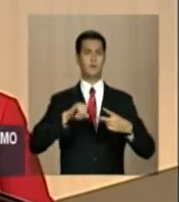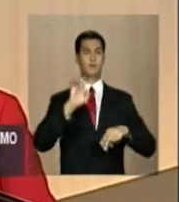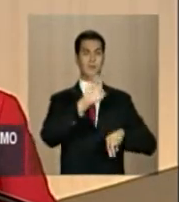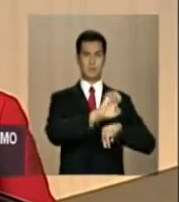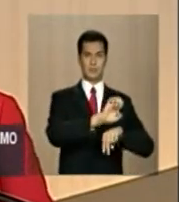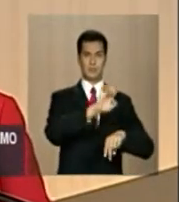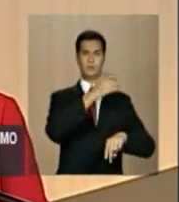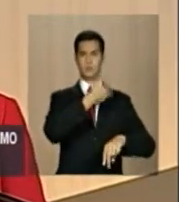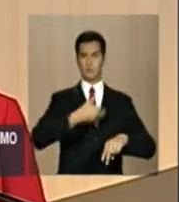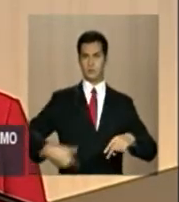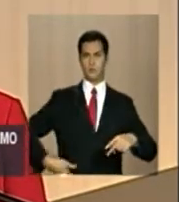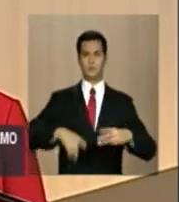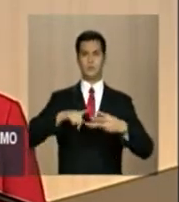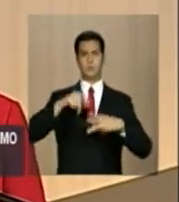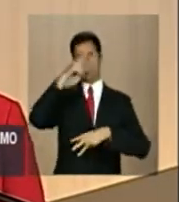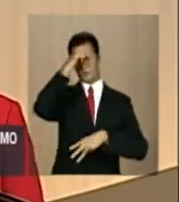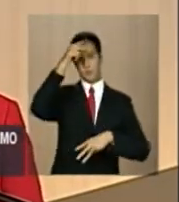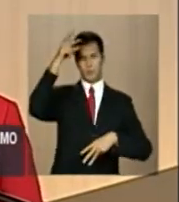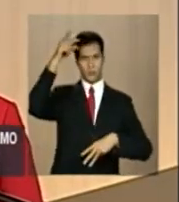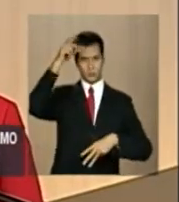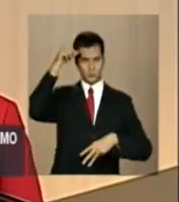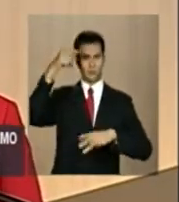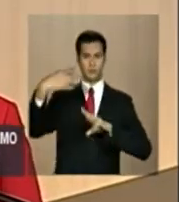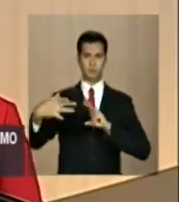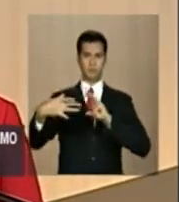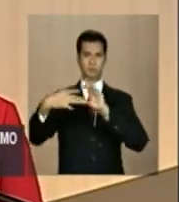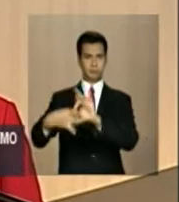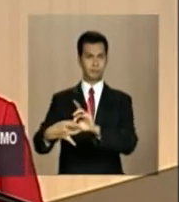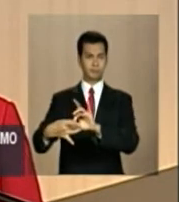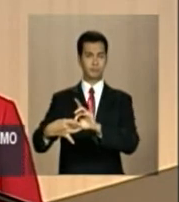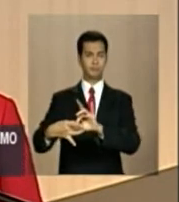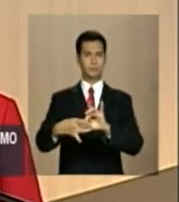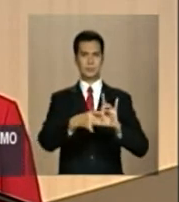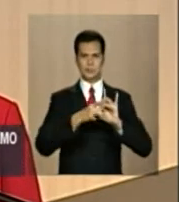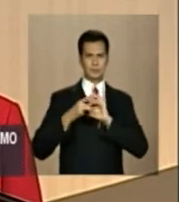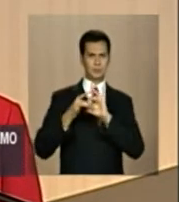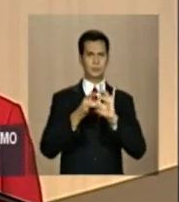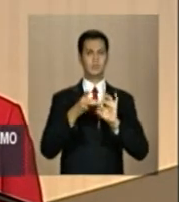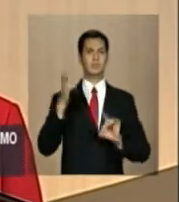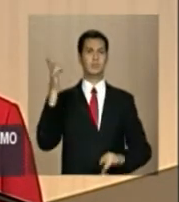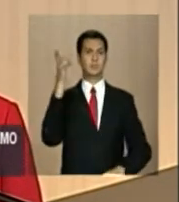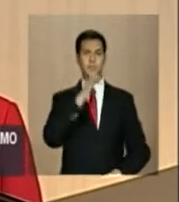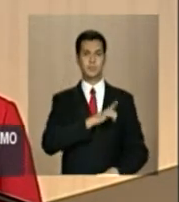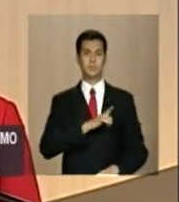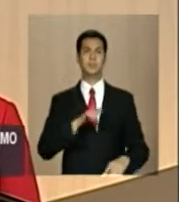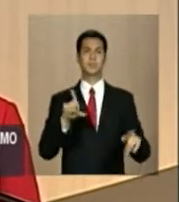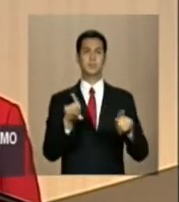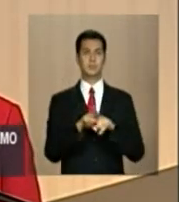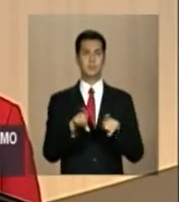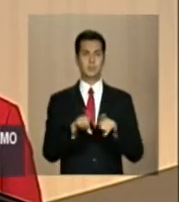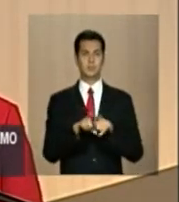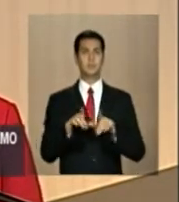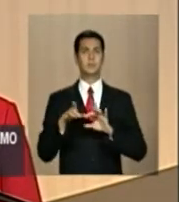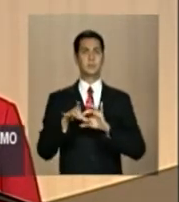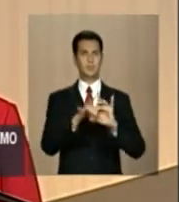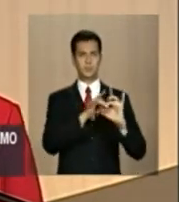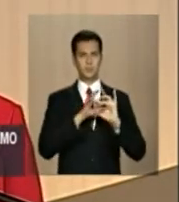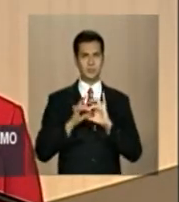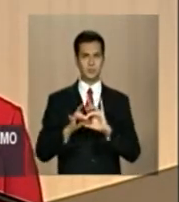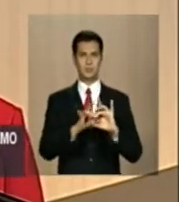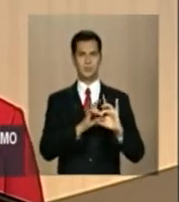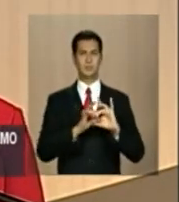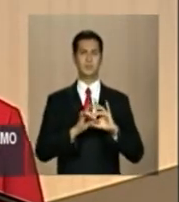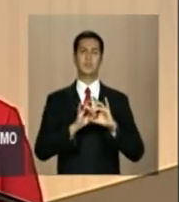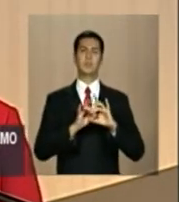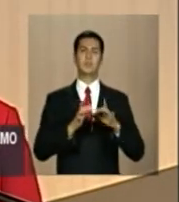União, Estado e municípios, quando conseguiu estabelecer uma parceria produtiva entre Estado